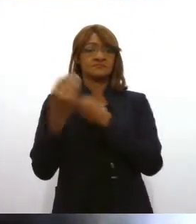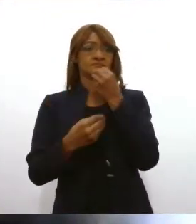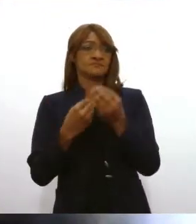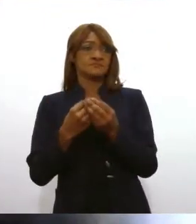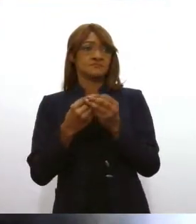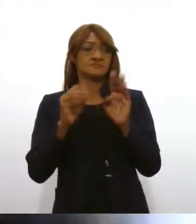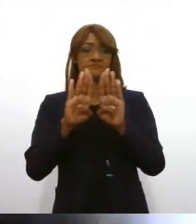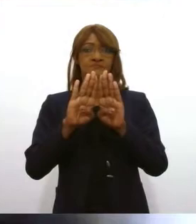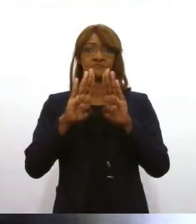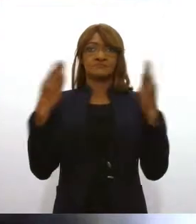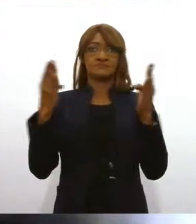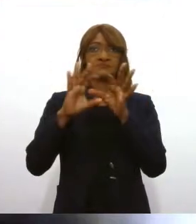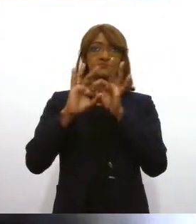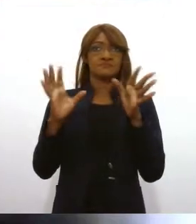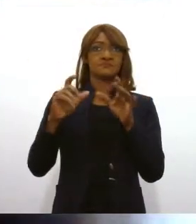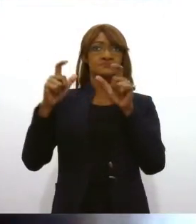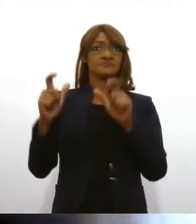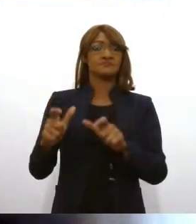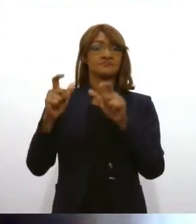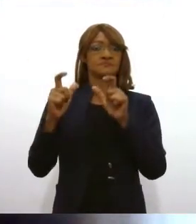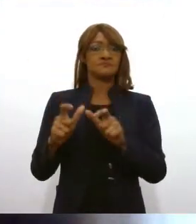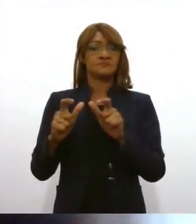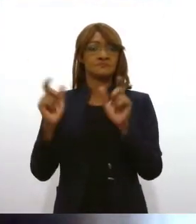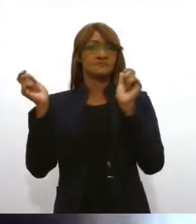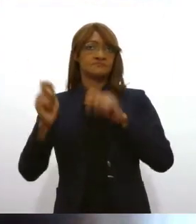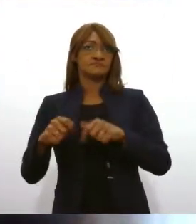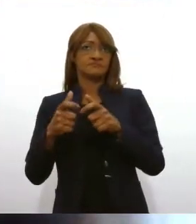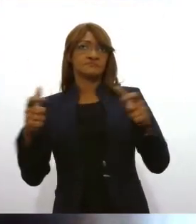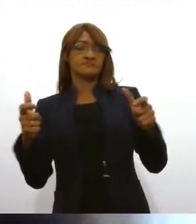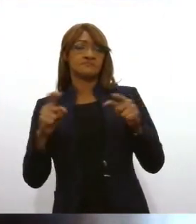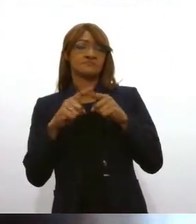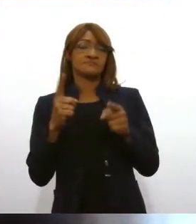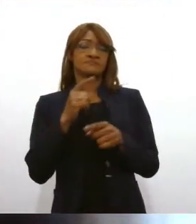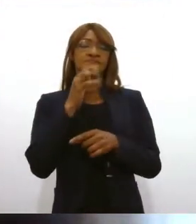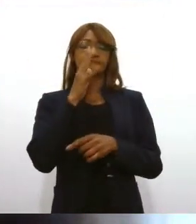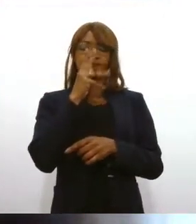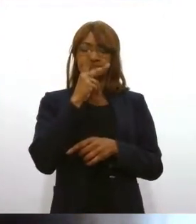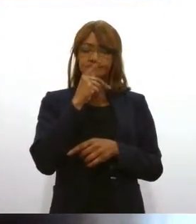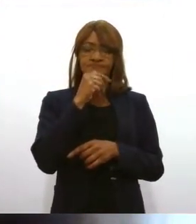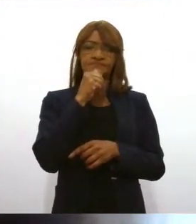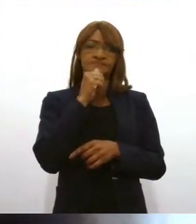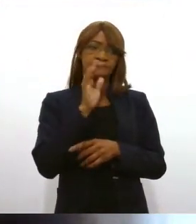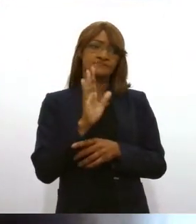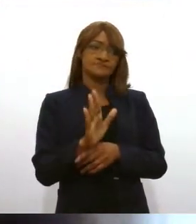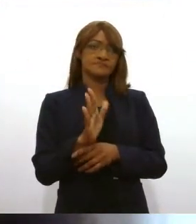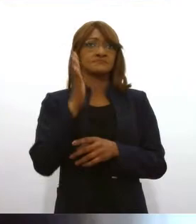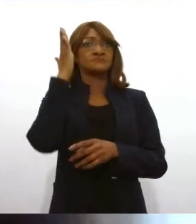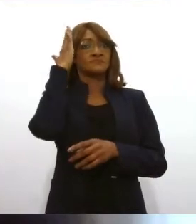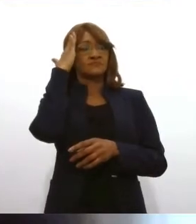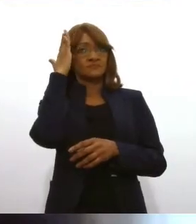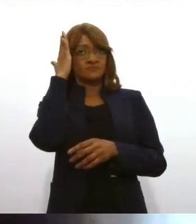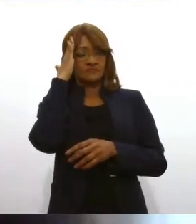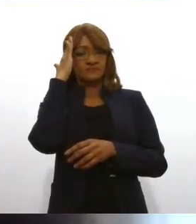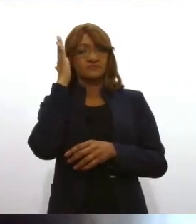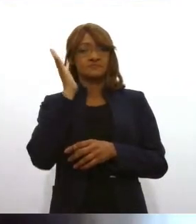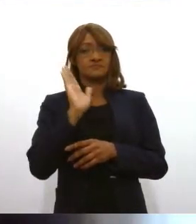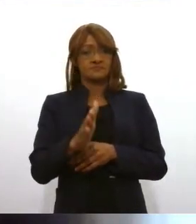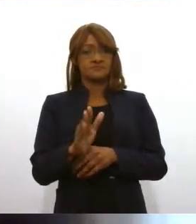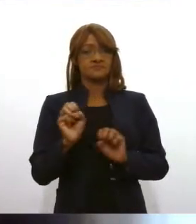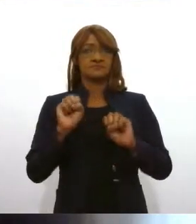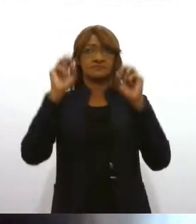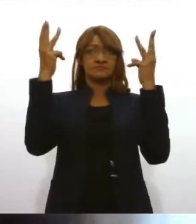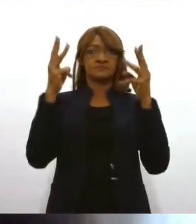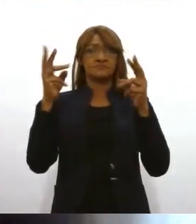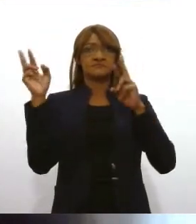capacidade. Mas, como eu disse, ainda muito lento, e a gente tem total consciência de que grandes eventos, a exemplo de Precaju,